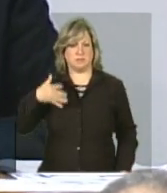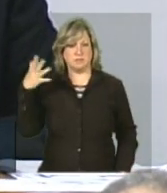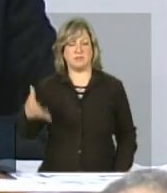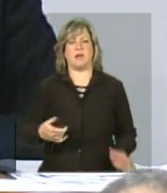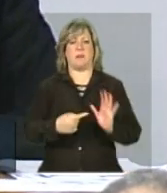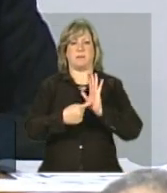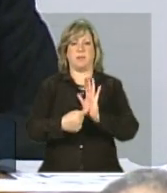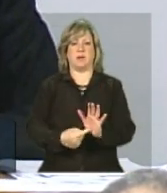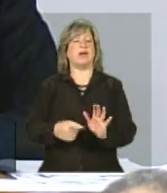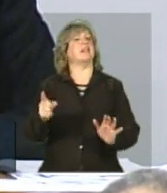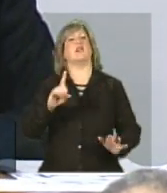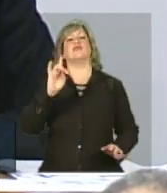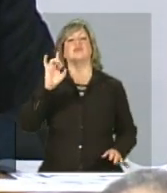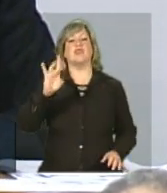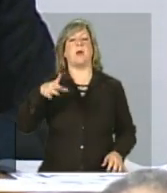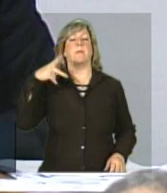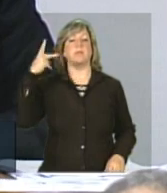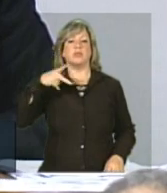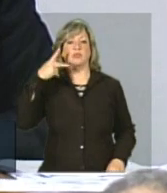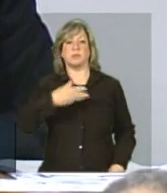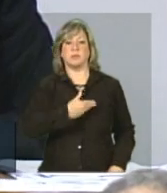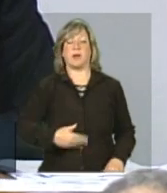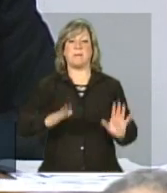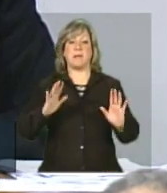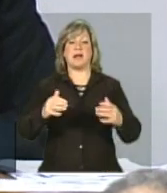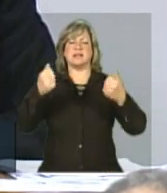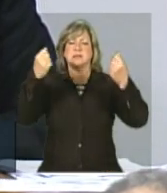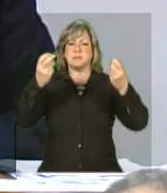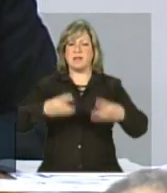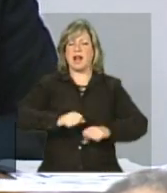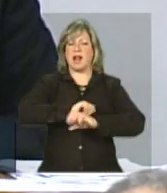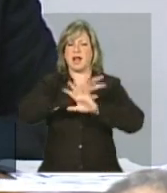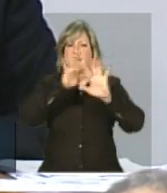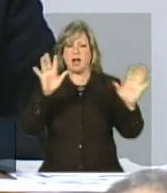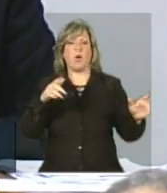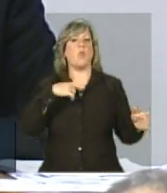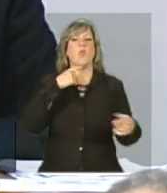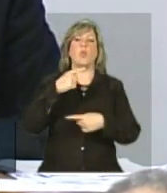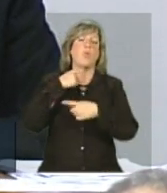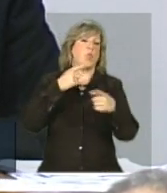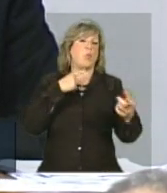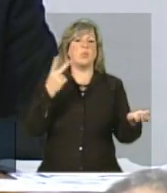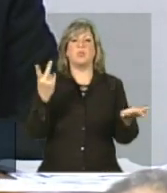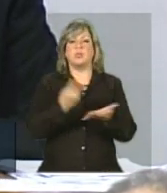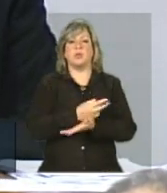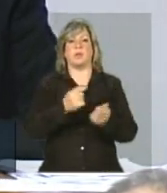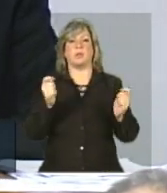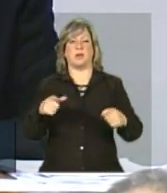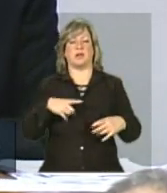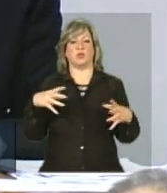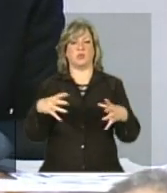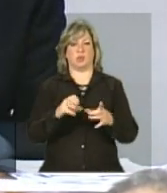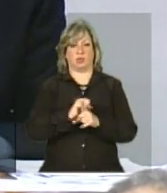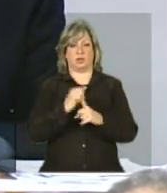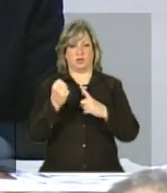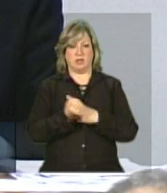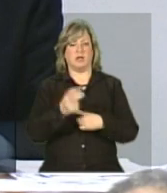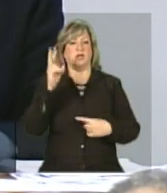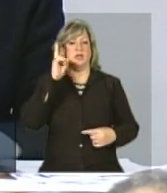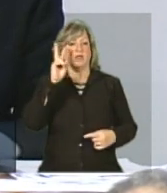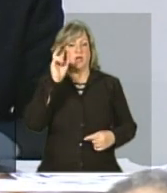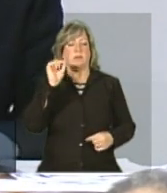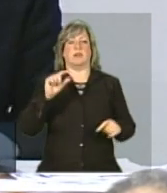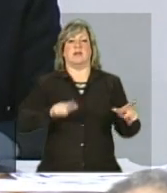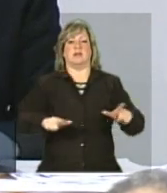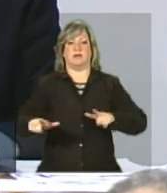apresentar não apenas políticas públicas, mas esclarecer toda e qualquer dúvida que eventualmente exista junto à sociedade quanto à